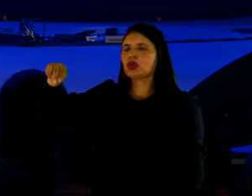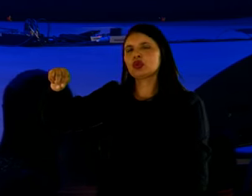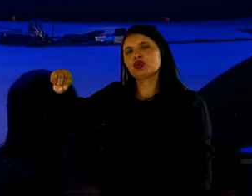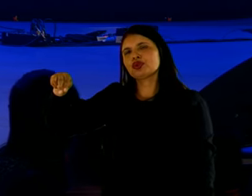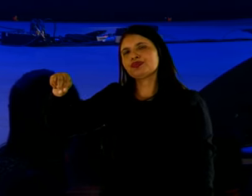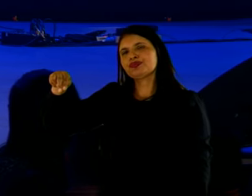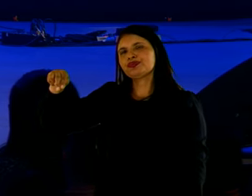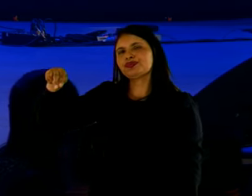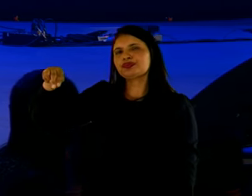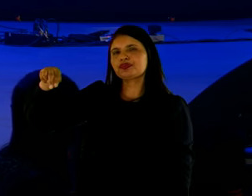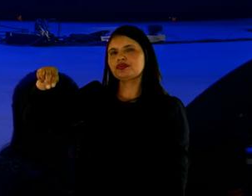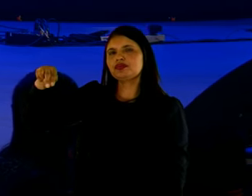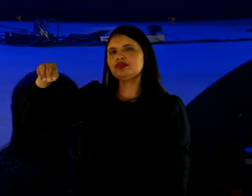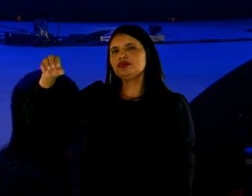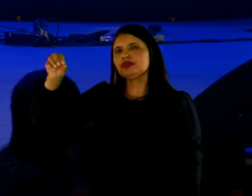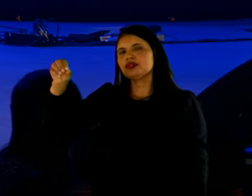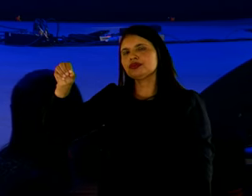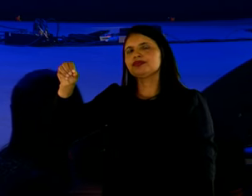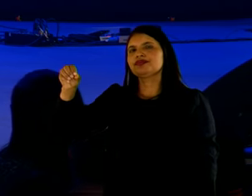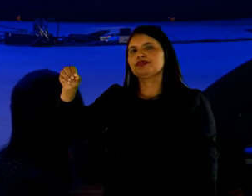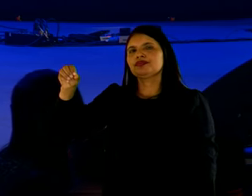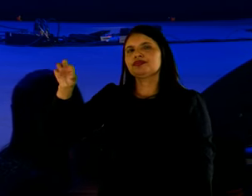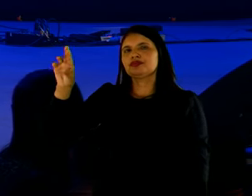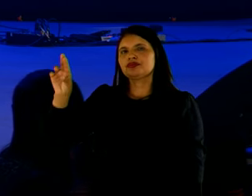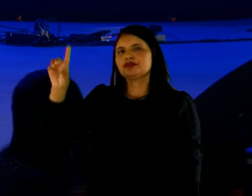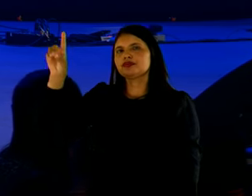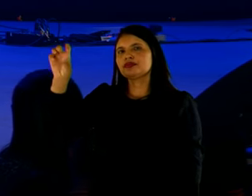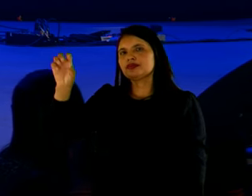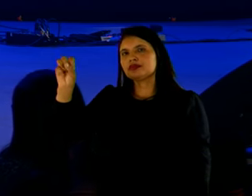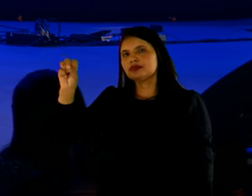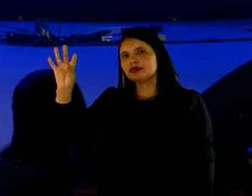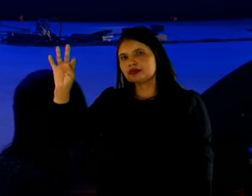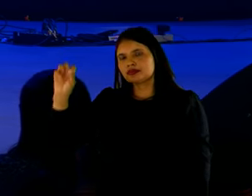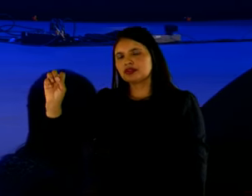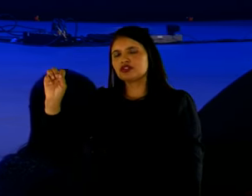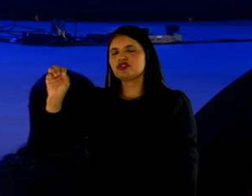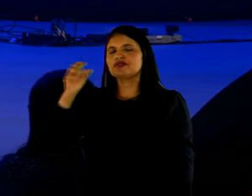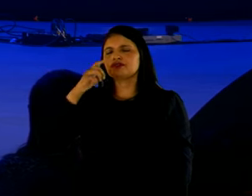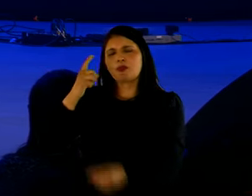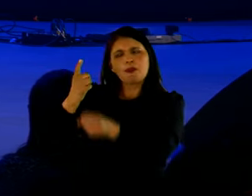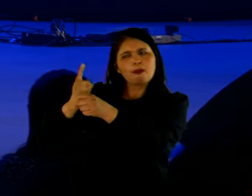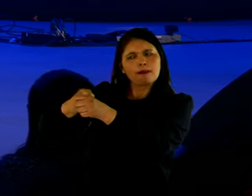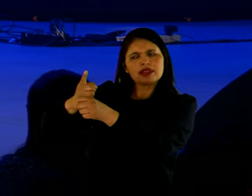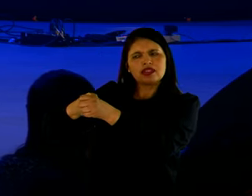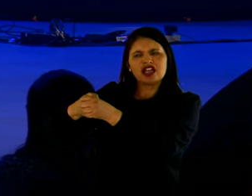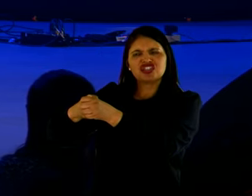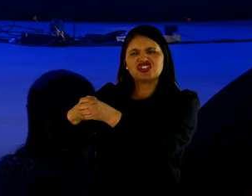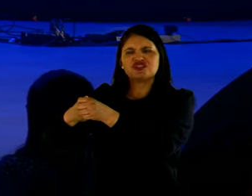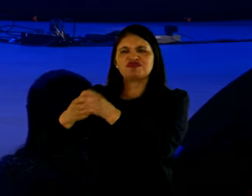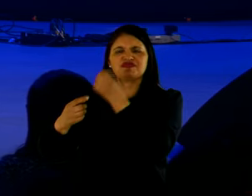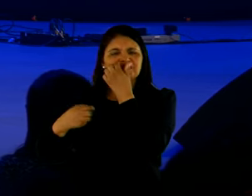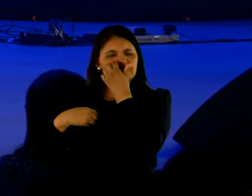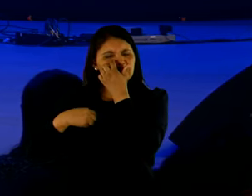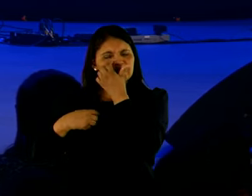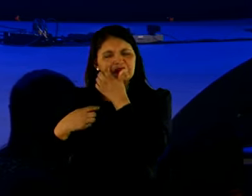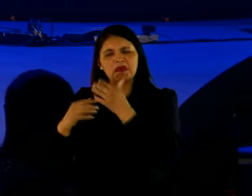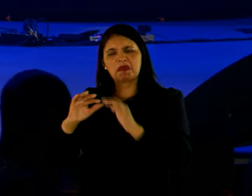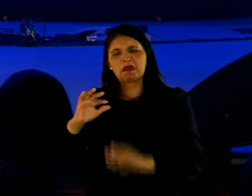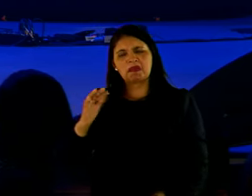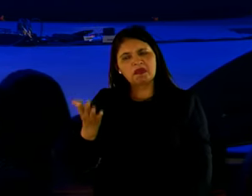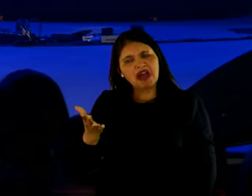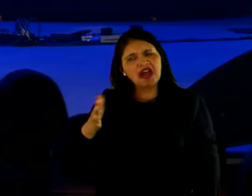e eu tava numa cidade perto de Teresina, no Piauí. E eu ficava em média 20